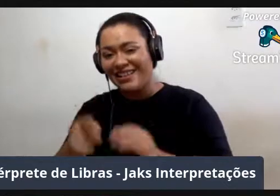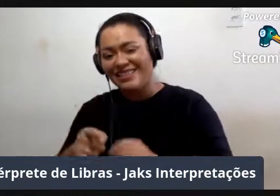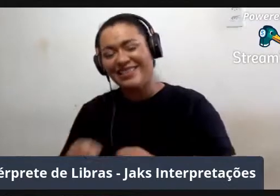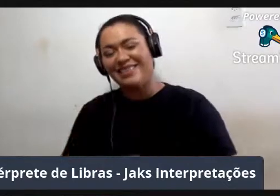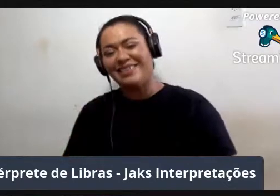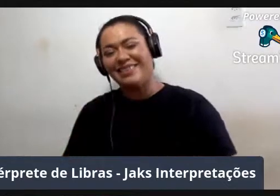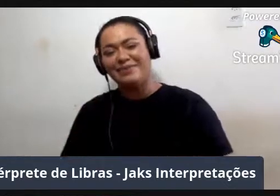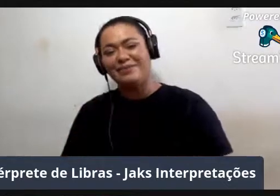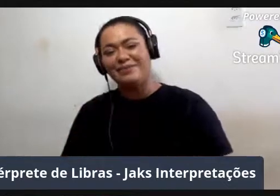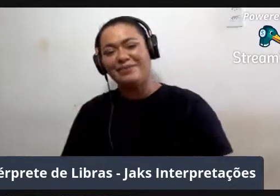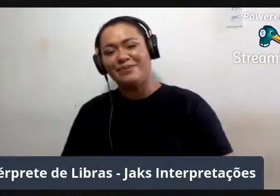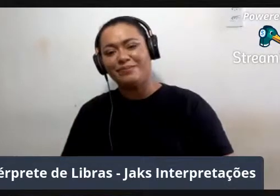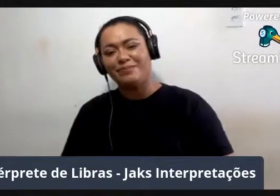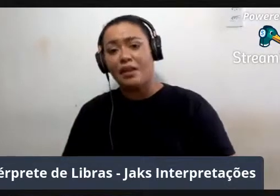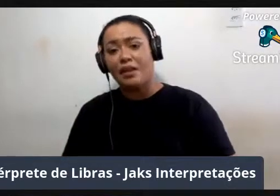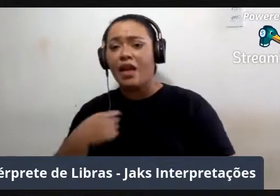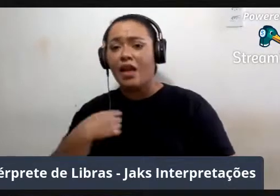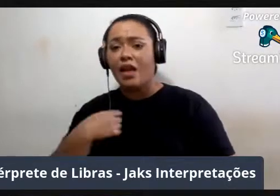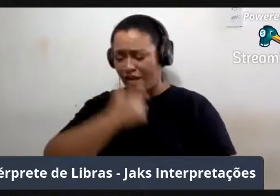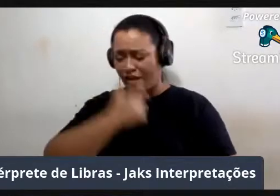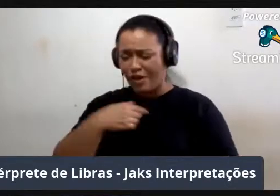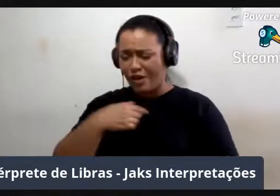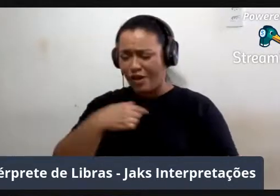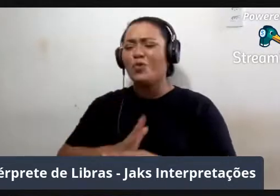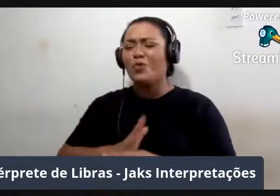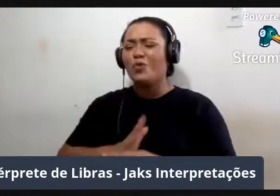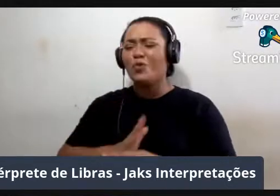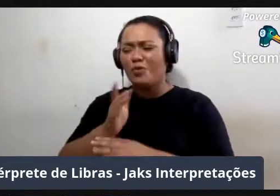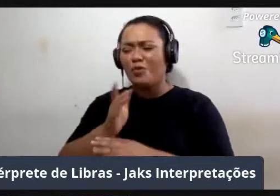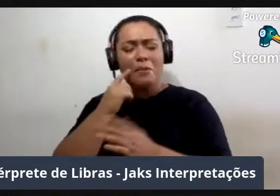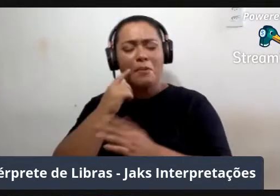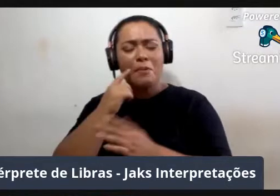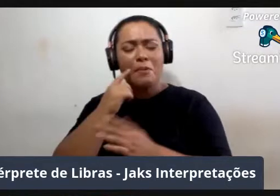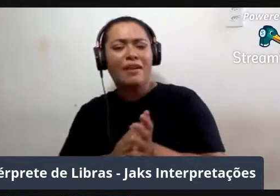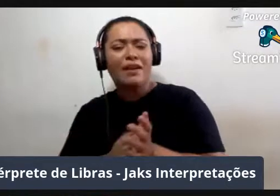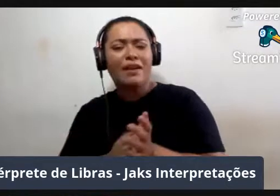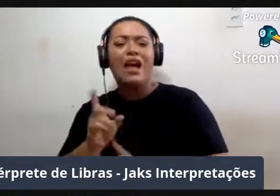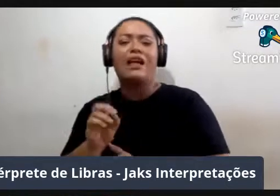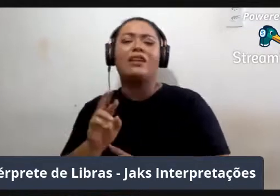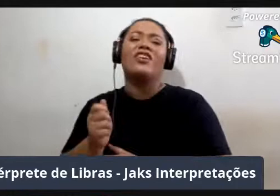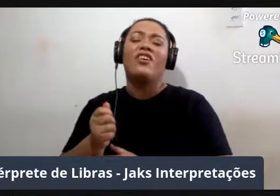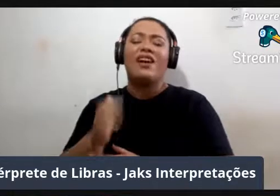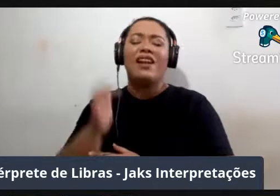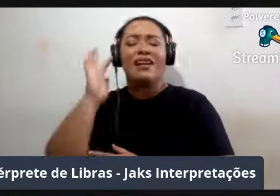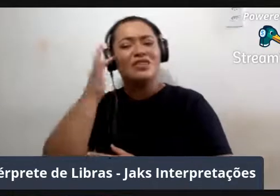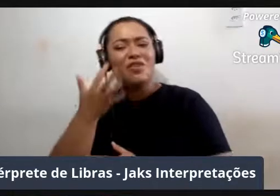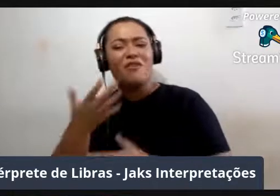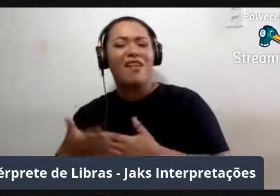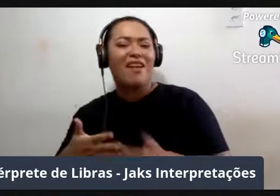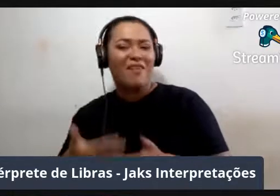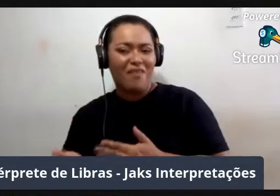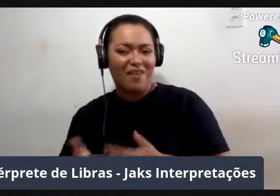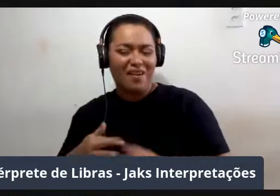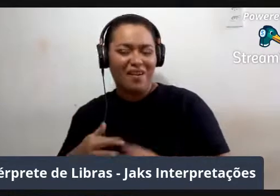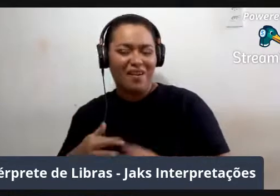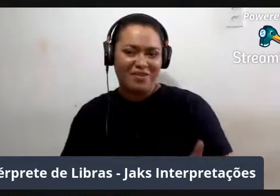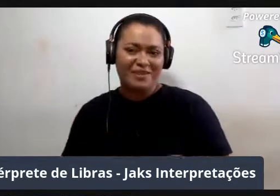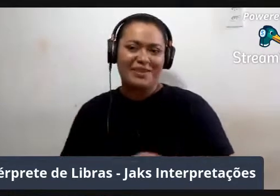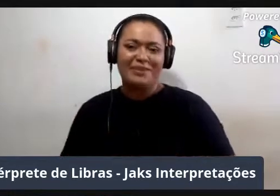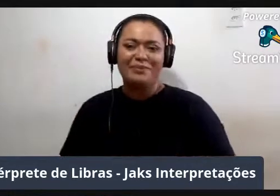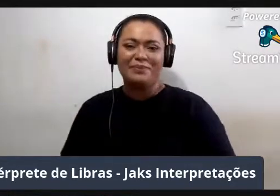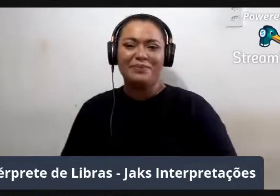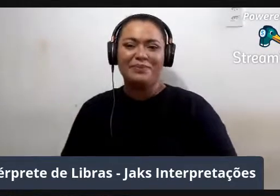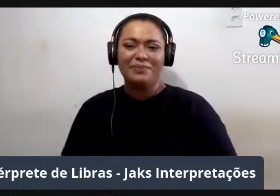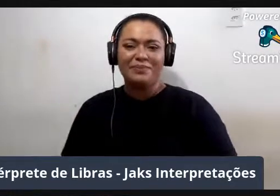todinho o povo vindo na porta de Dora para buscar Dora para resolver alguma coisa. Aí vocês fizeram um combinado e deu